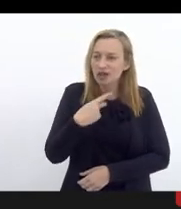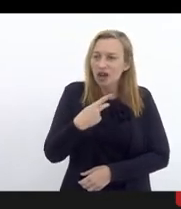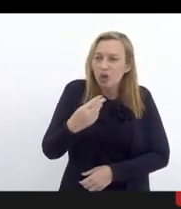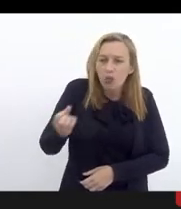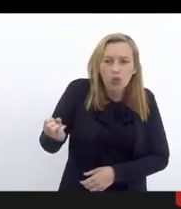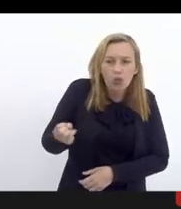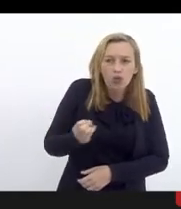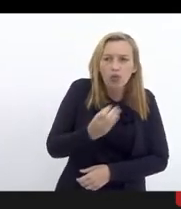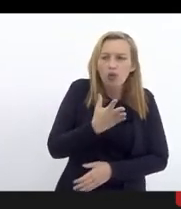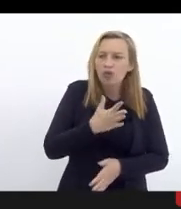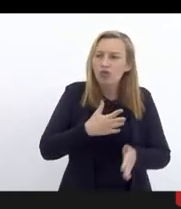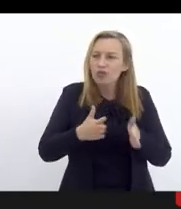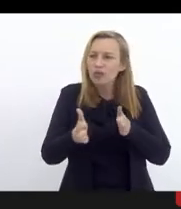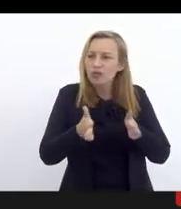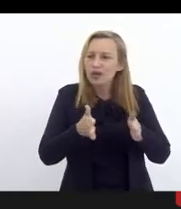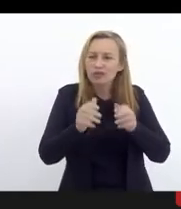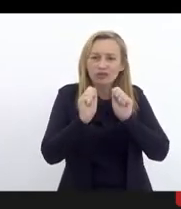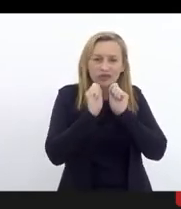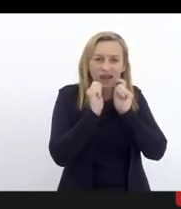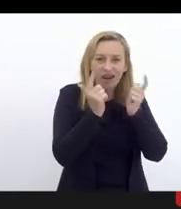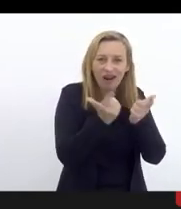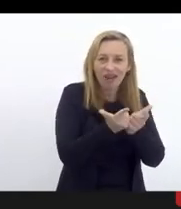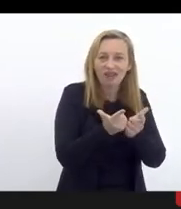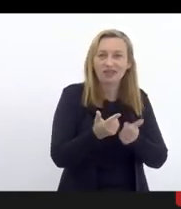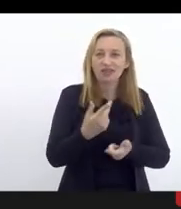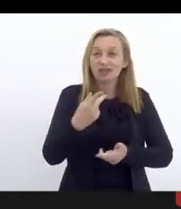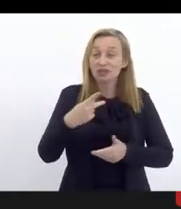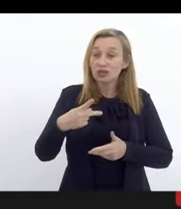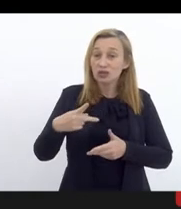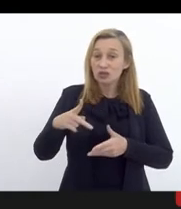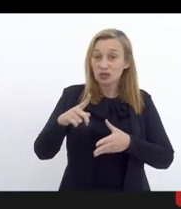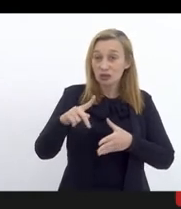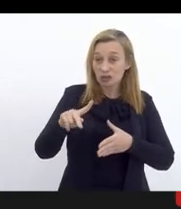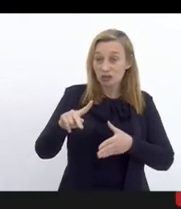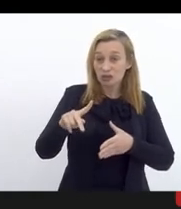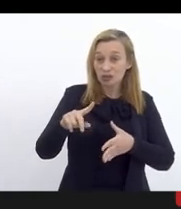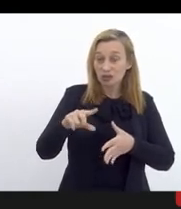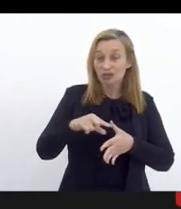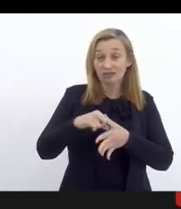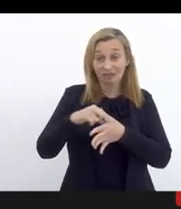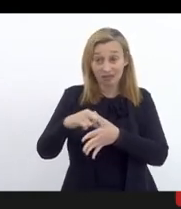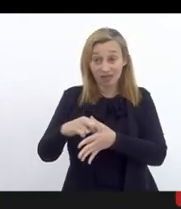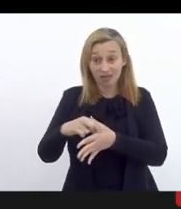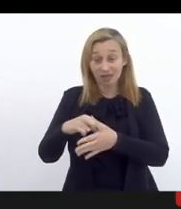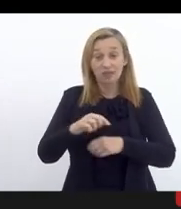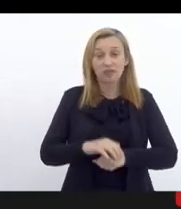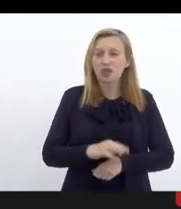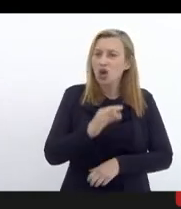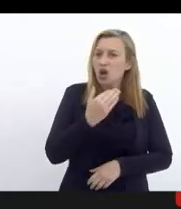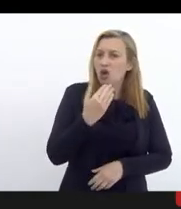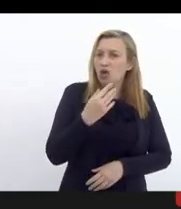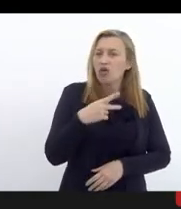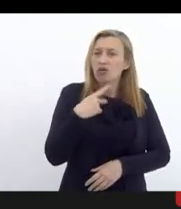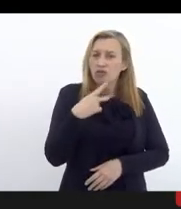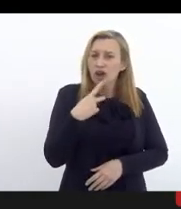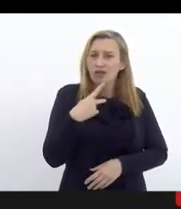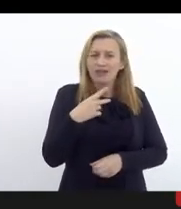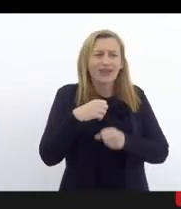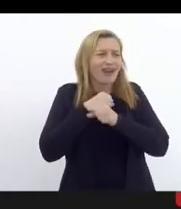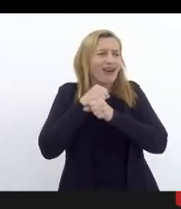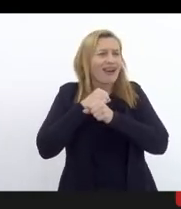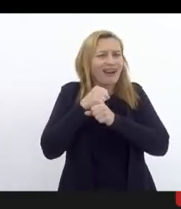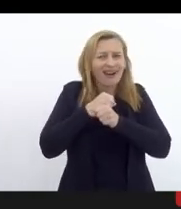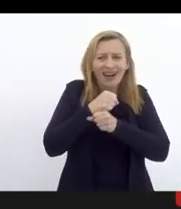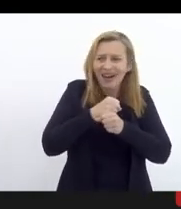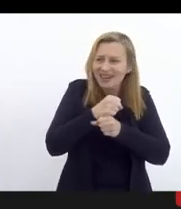nova fase da Alerj sob a sua presidência. Eu confesso que há muitos anos